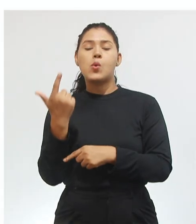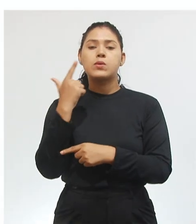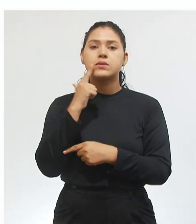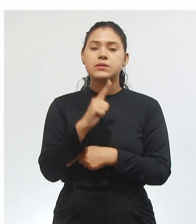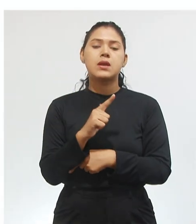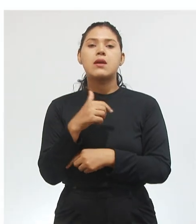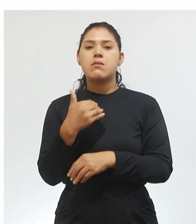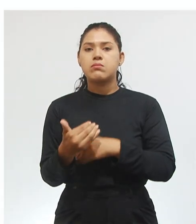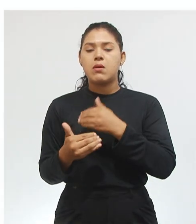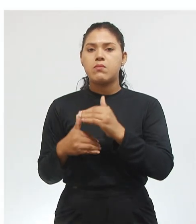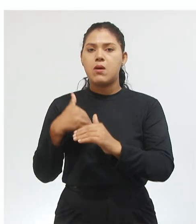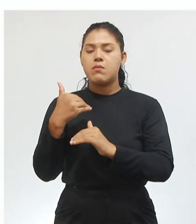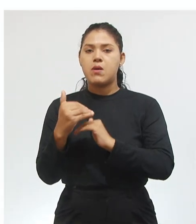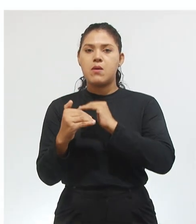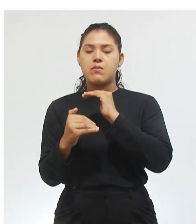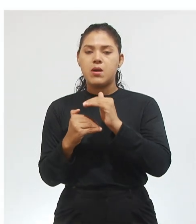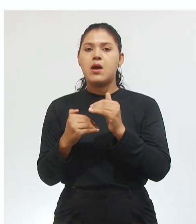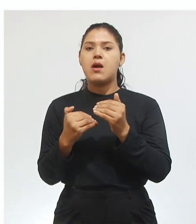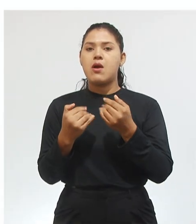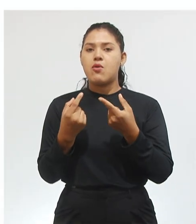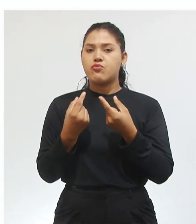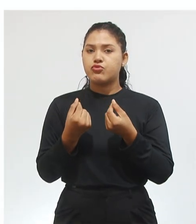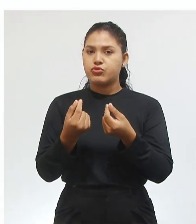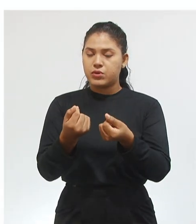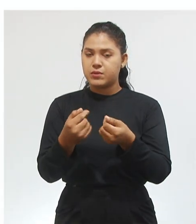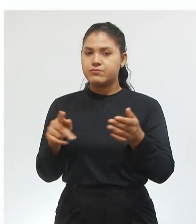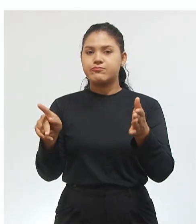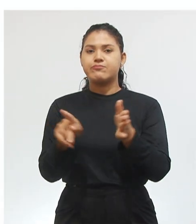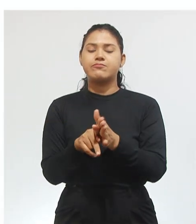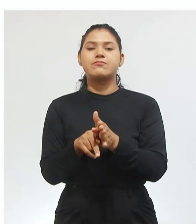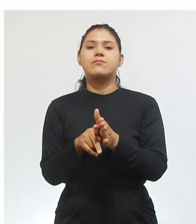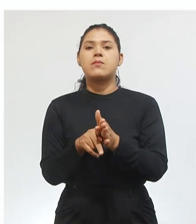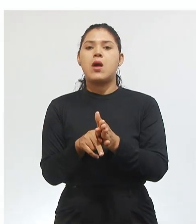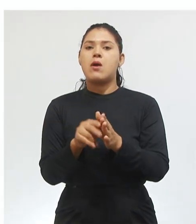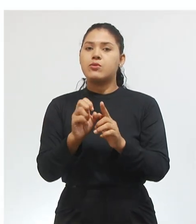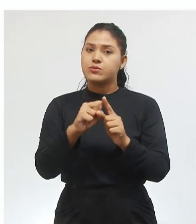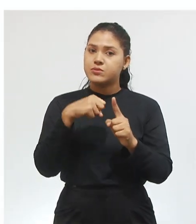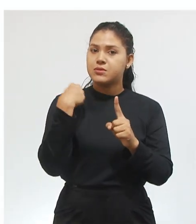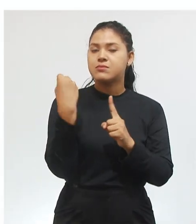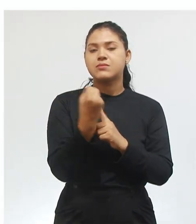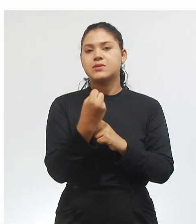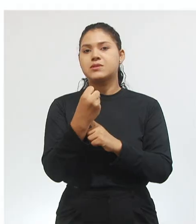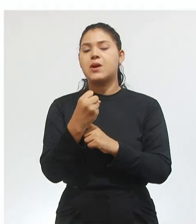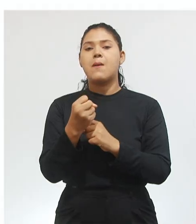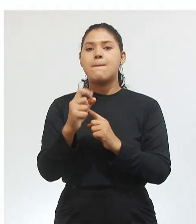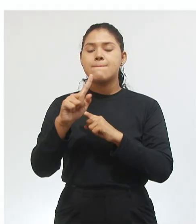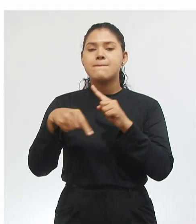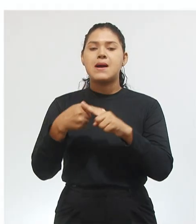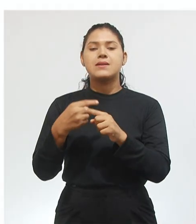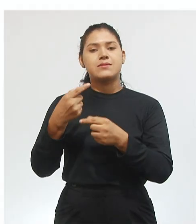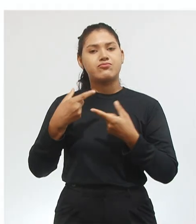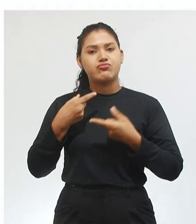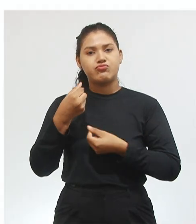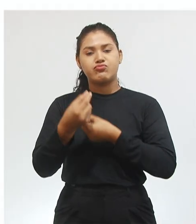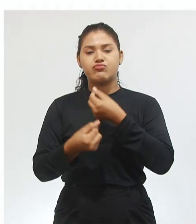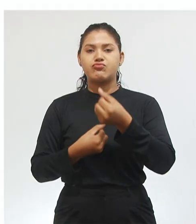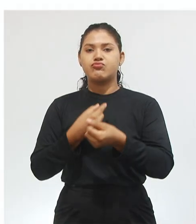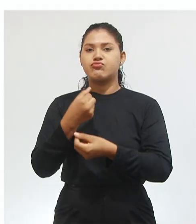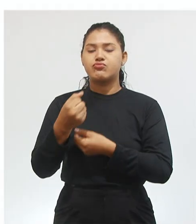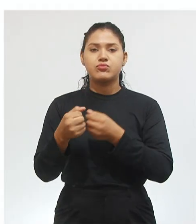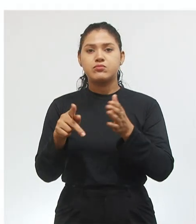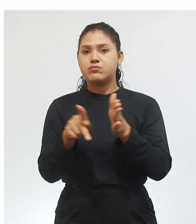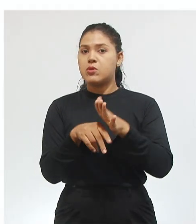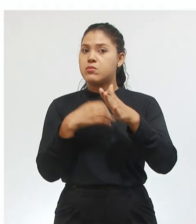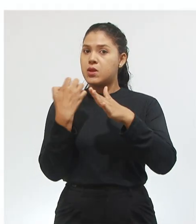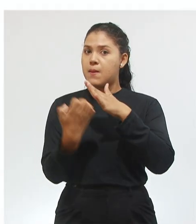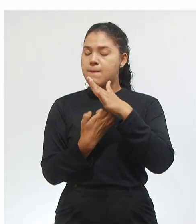mantém ou regenera o capital natural o social e o econômico além de seus limites